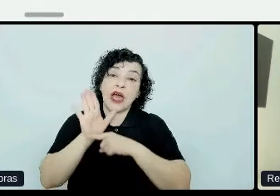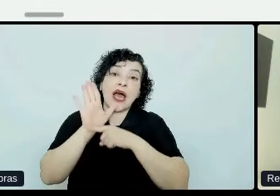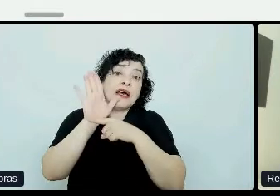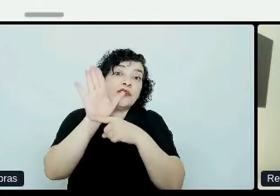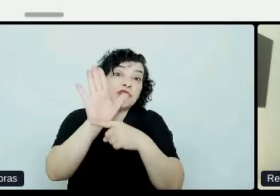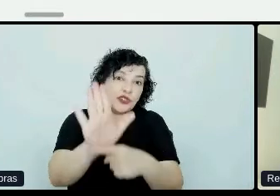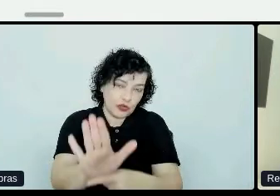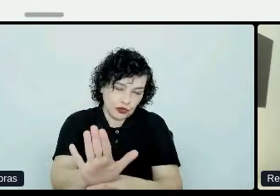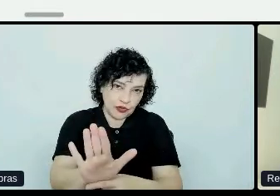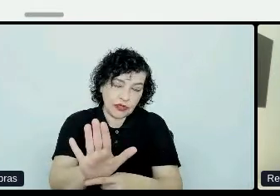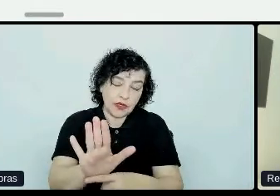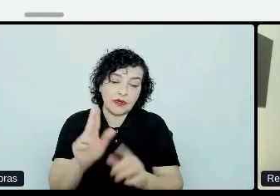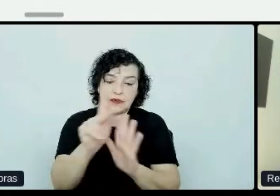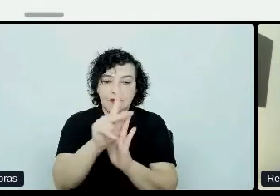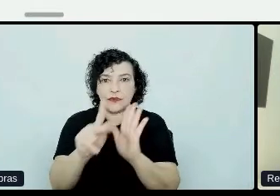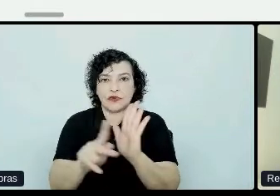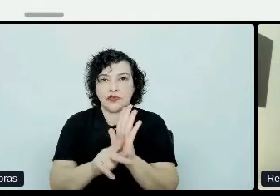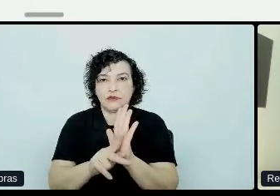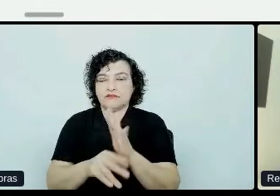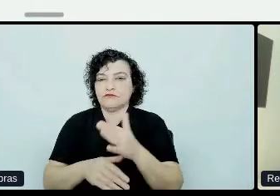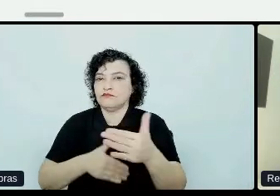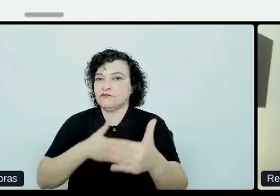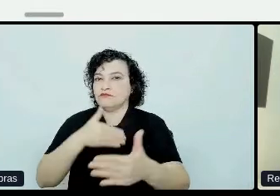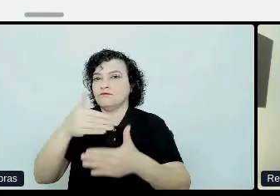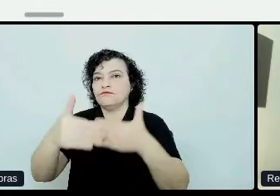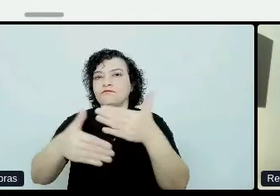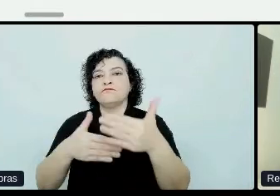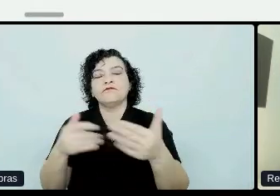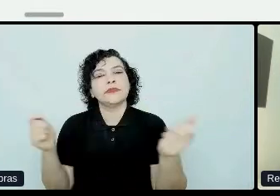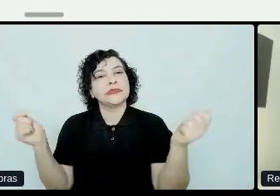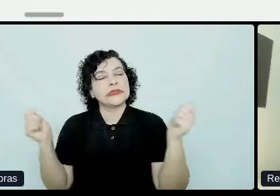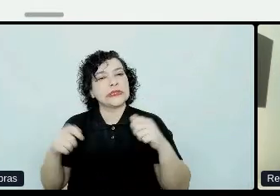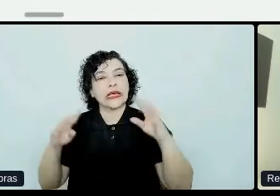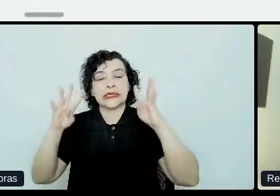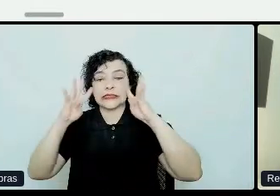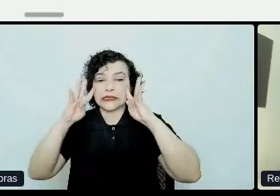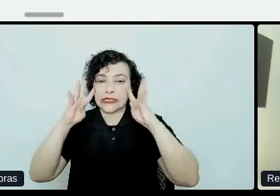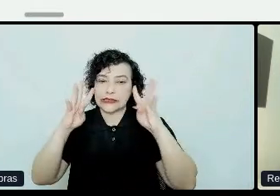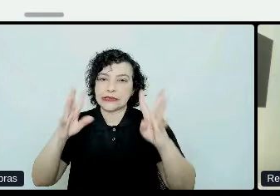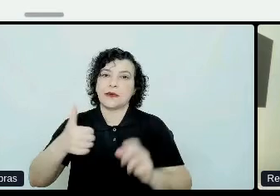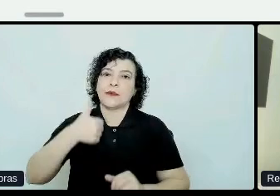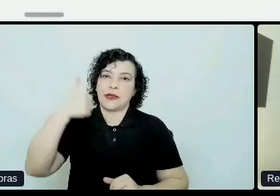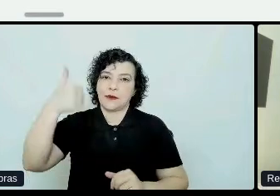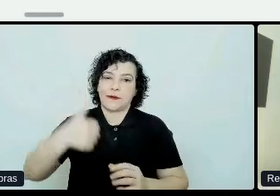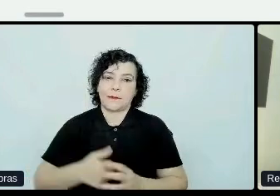na condução do projeto, a gente possa dar uma atenção melhor para alguns itens.